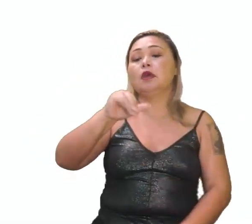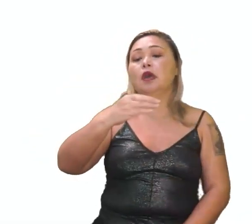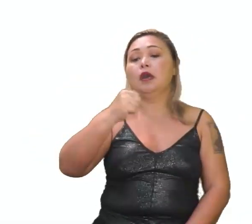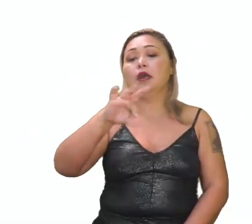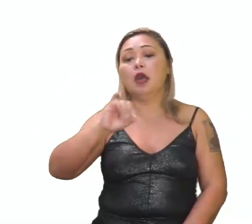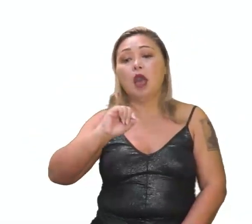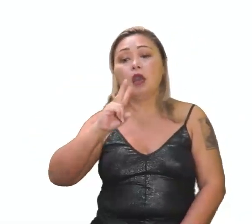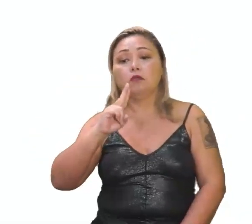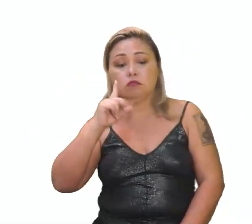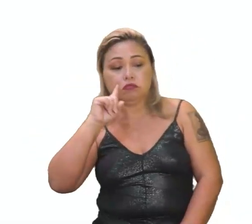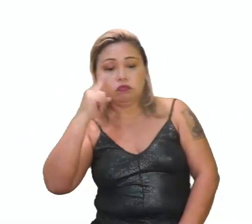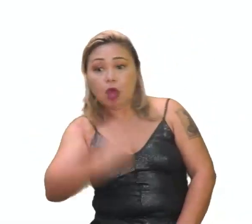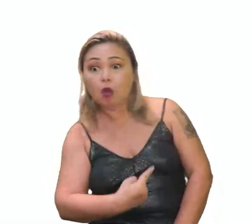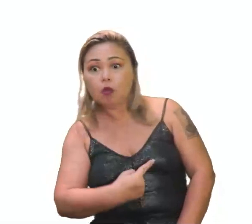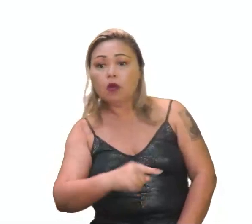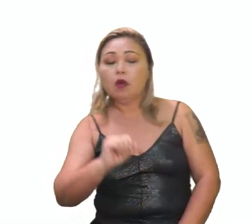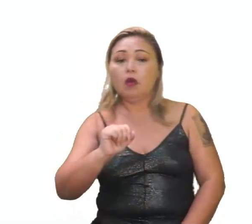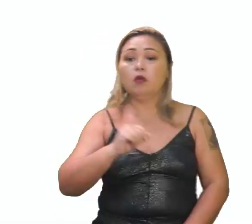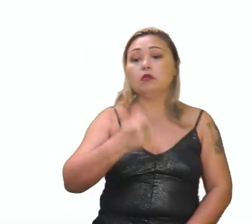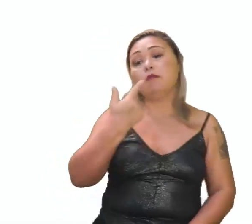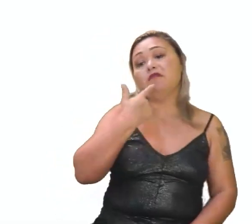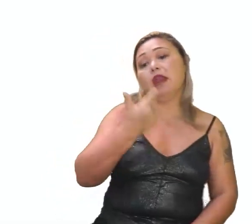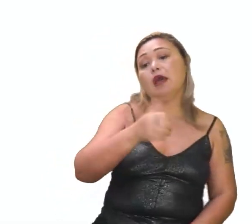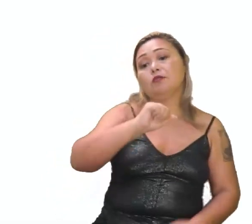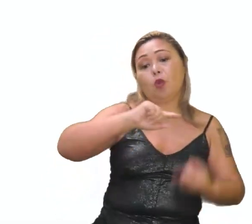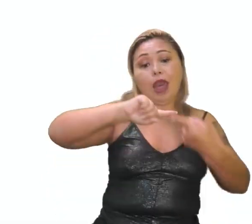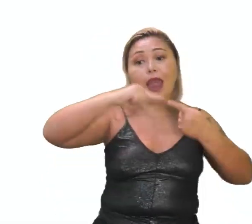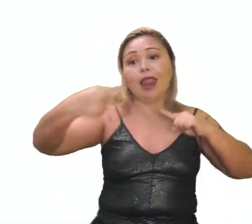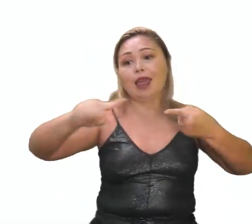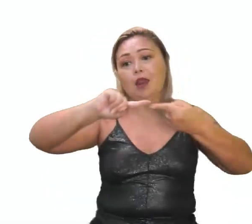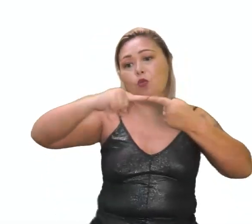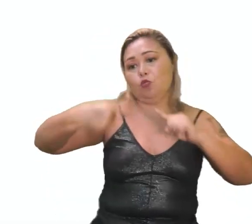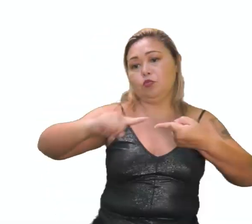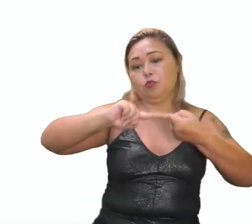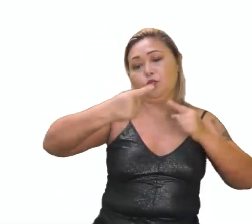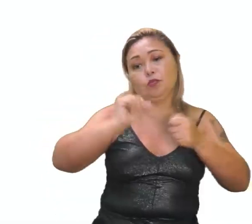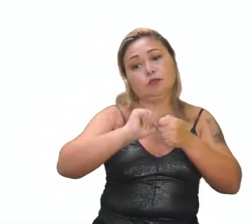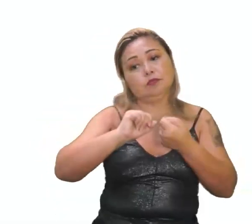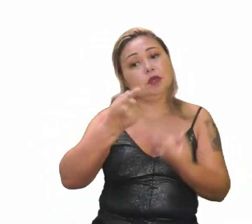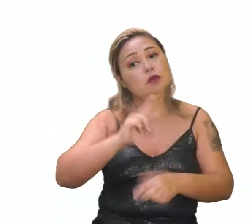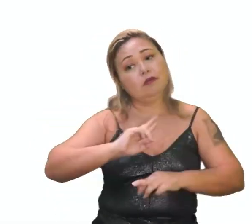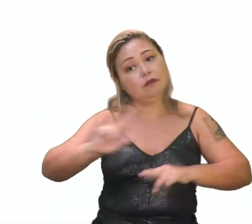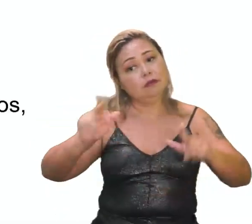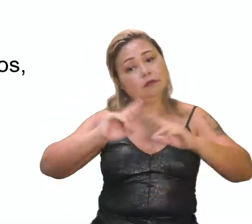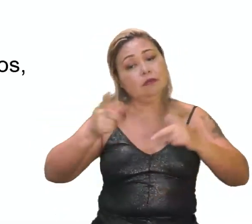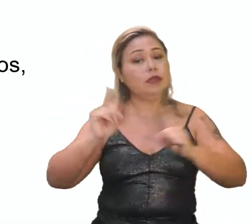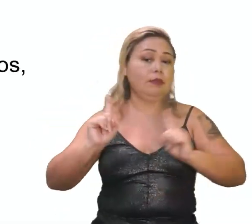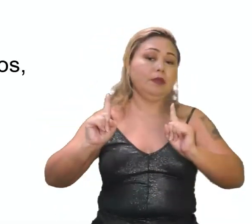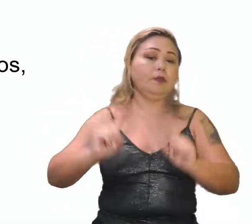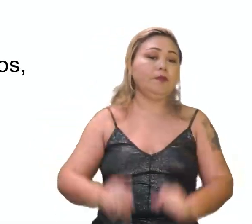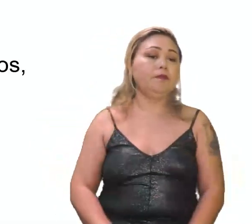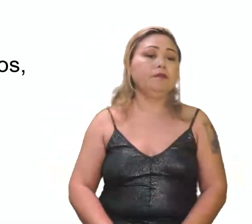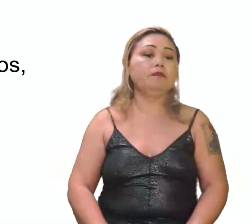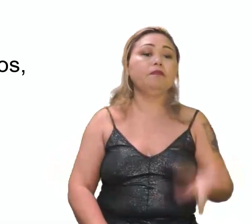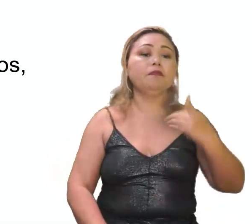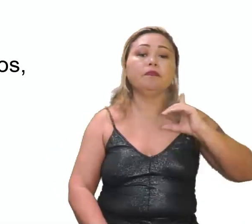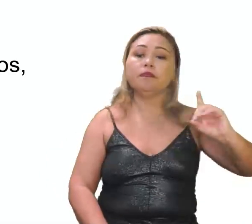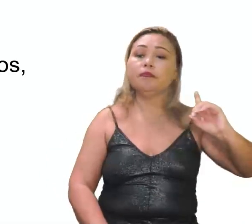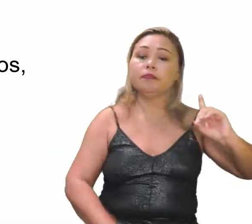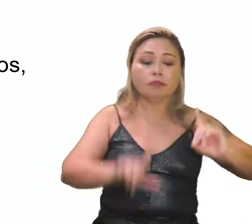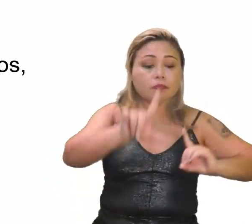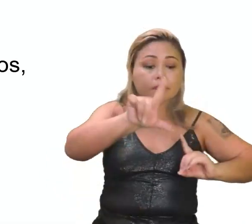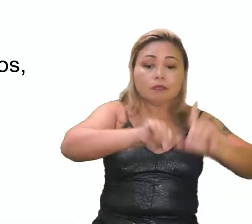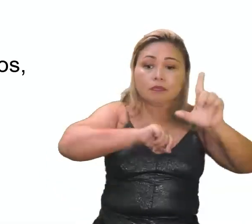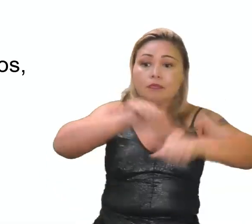recessivo, dominante, a gente está falando de alelos, e aí está se lembrando os genótipos, então também não. D.